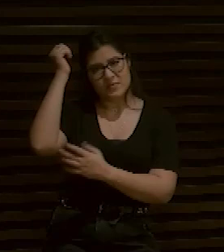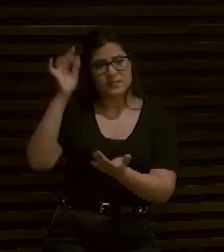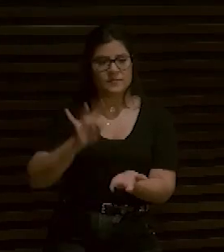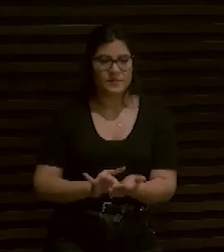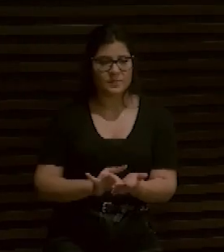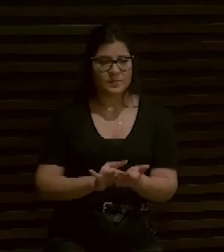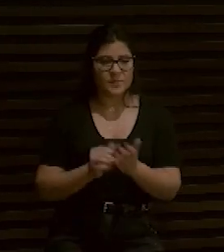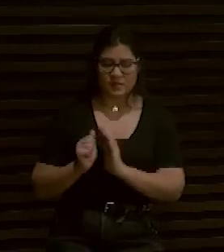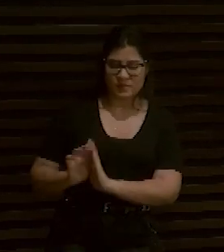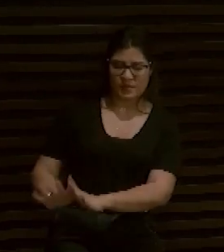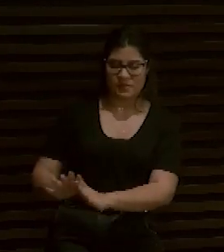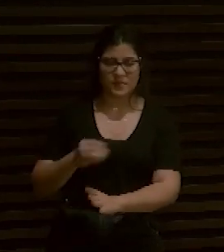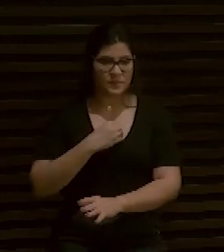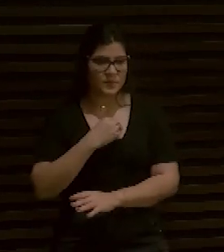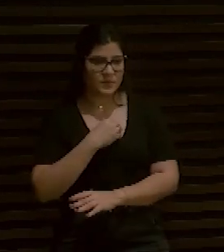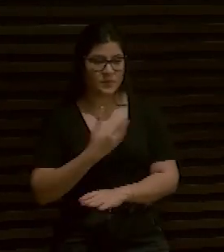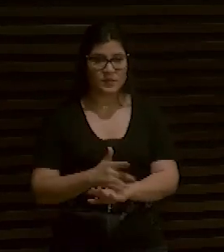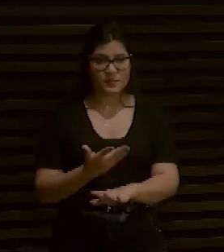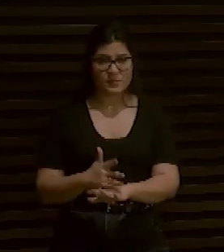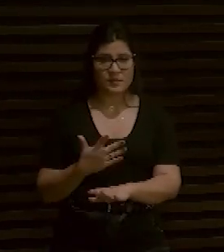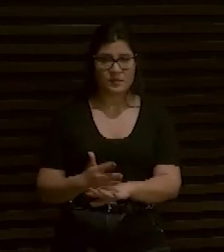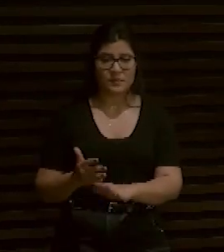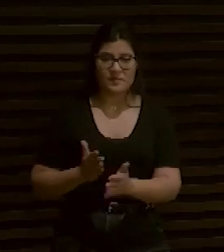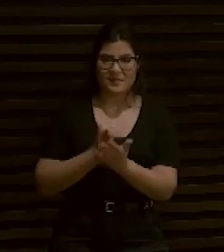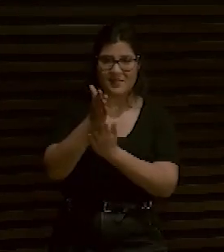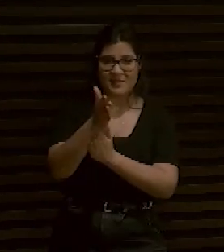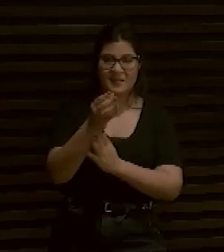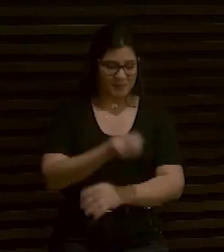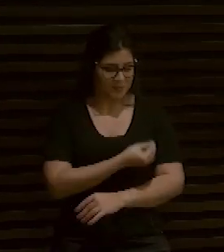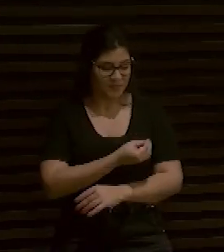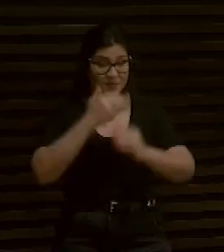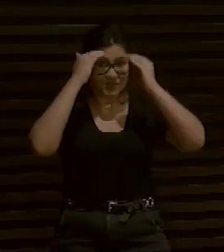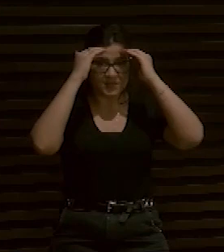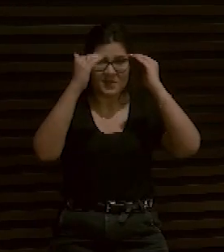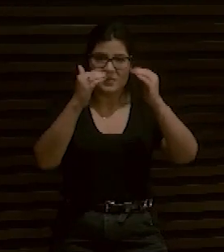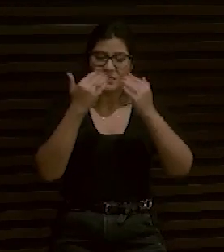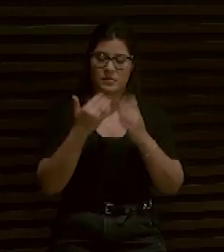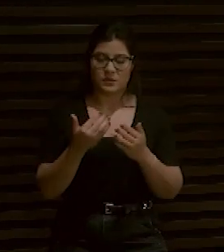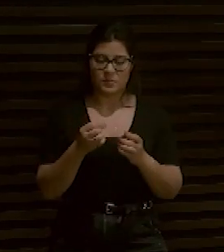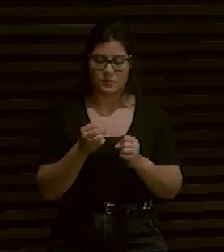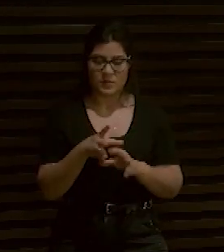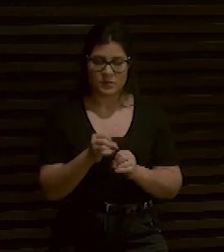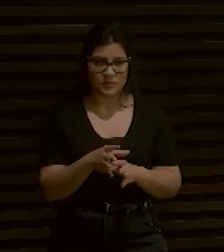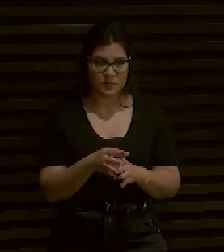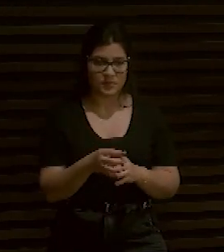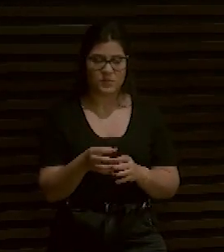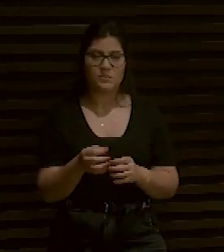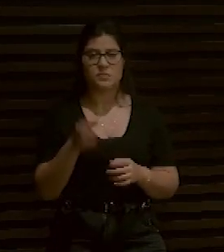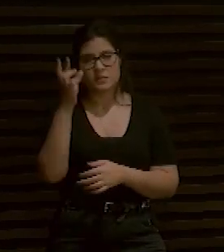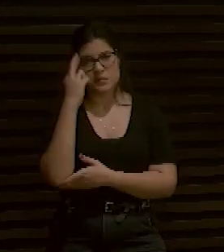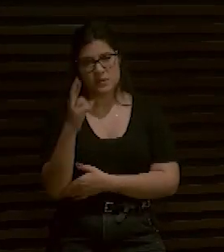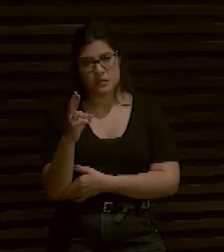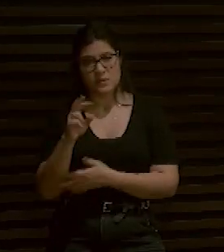abandonando as práticas do pecado e avançando em direção a uma vida de obediência aos seus ensinamentos. Isso